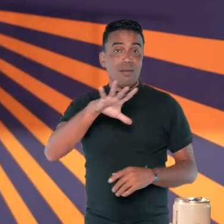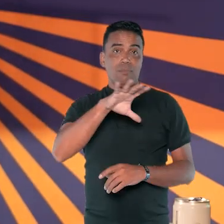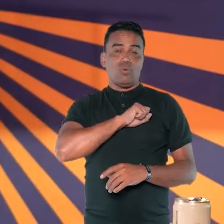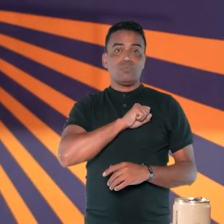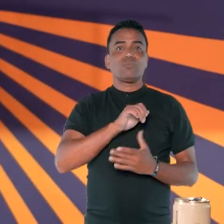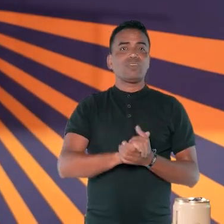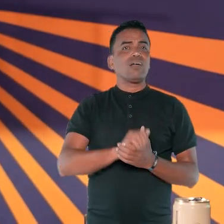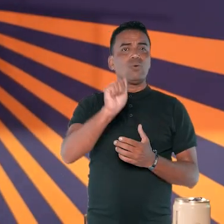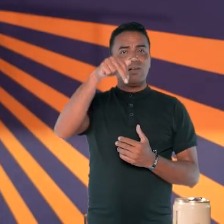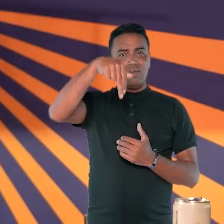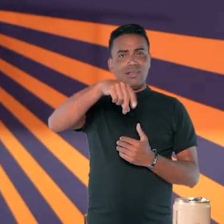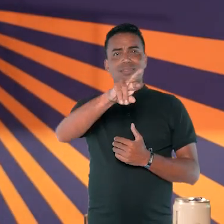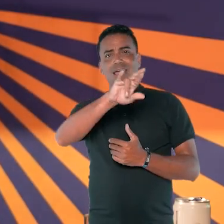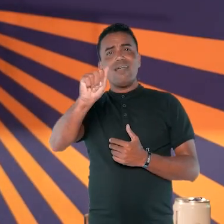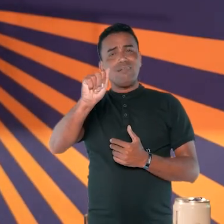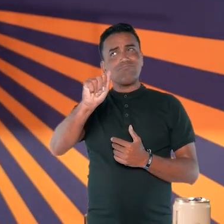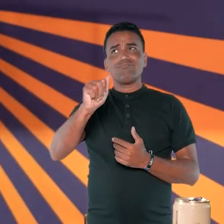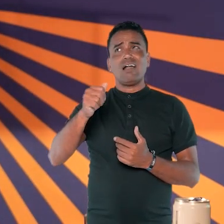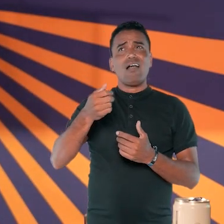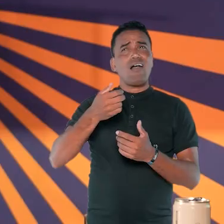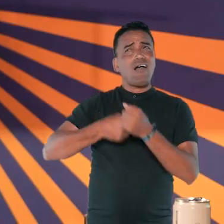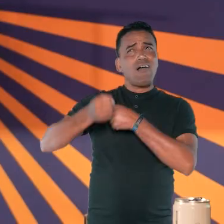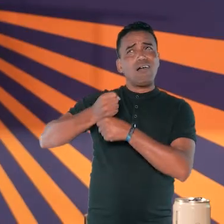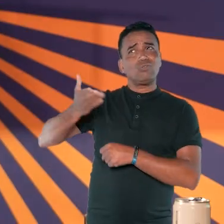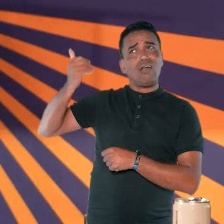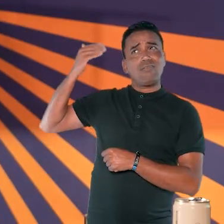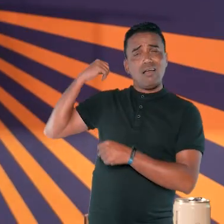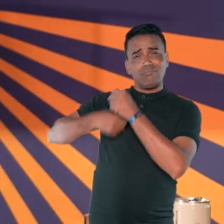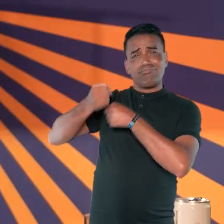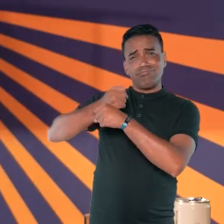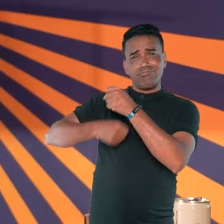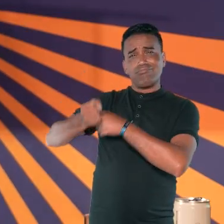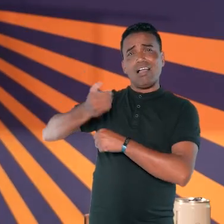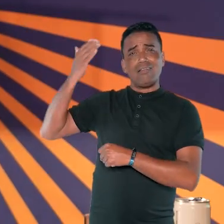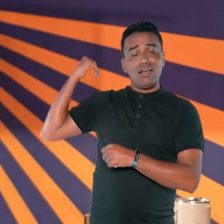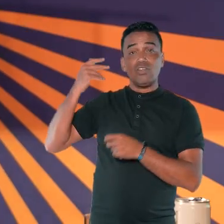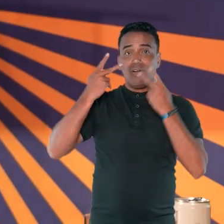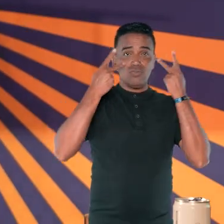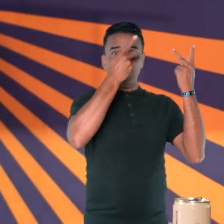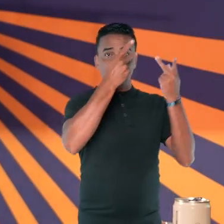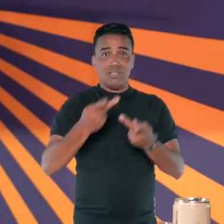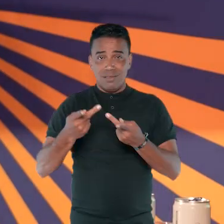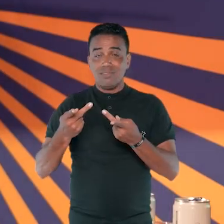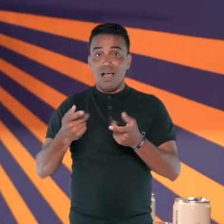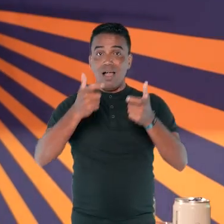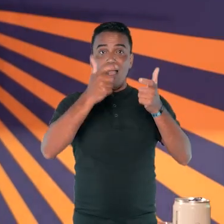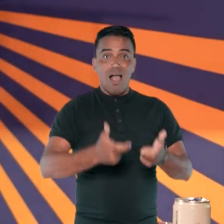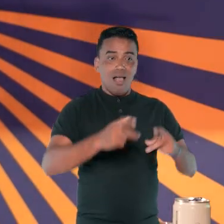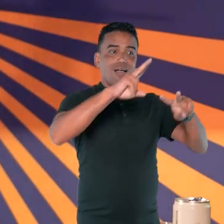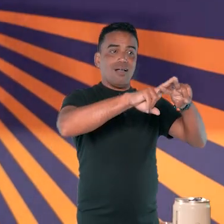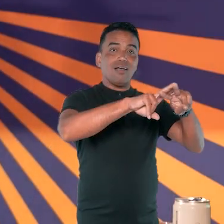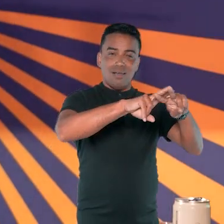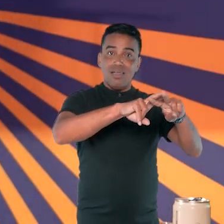desembargadora Andréa já me viu contando, porque há alguns anos atrás eu faço uma visita a penitenciárias, fora do meu trabalho,